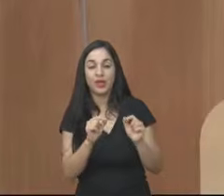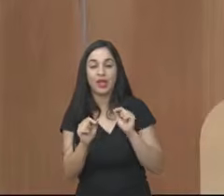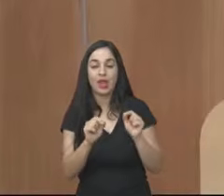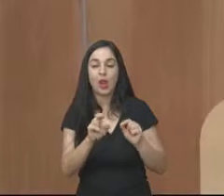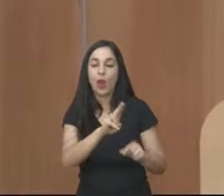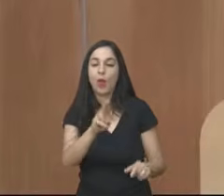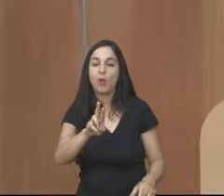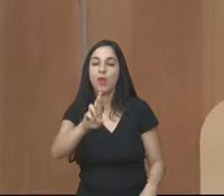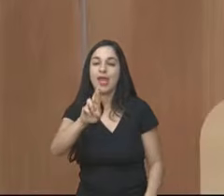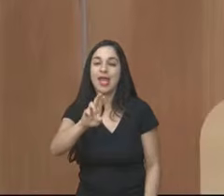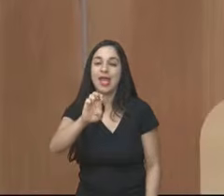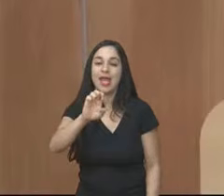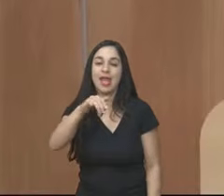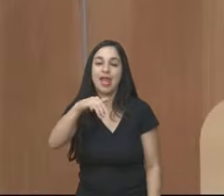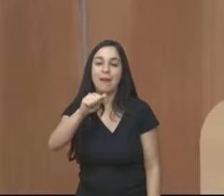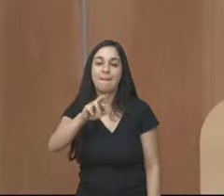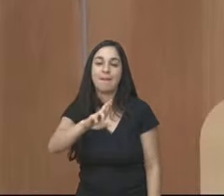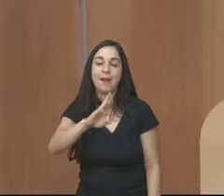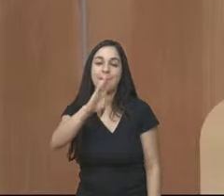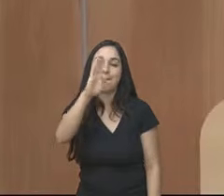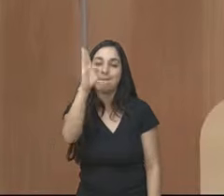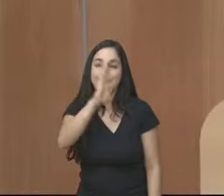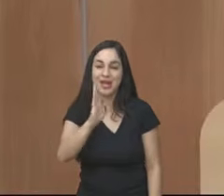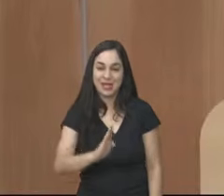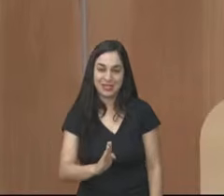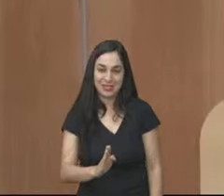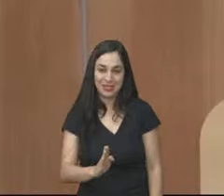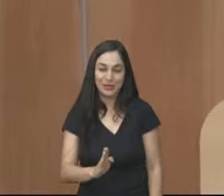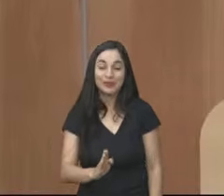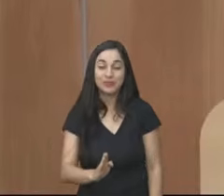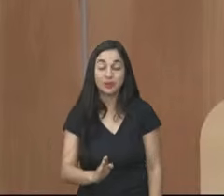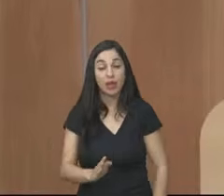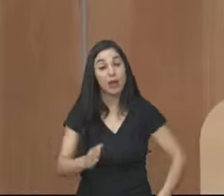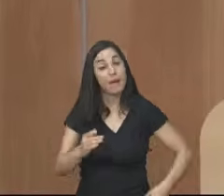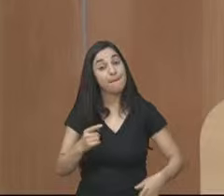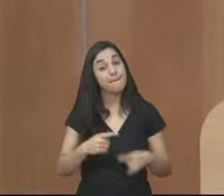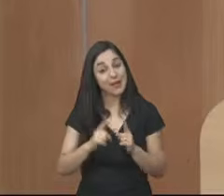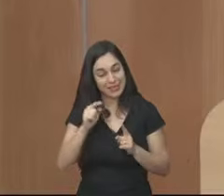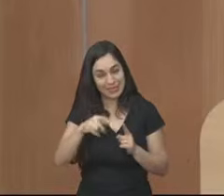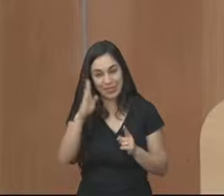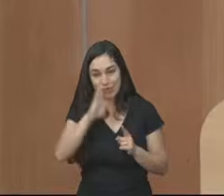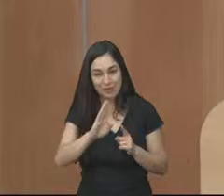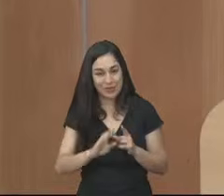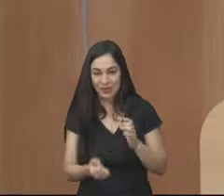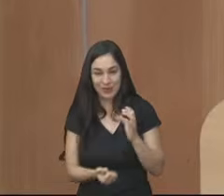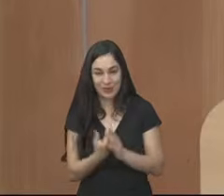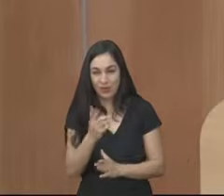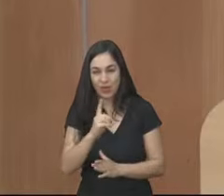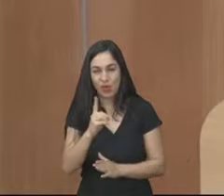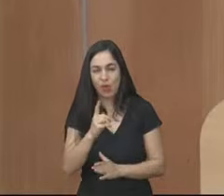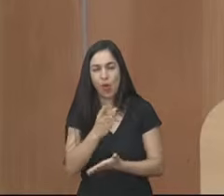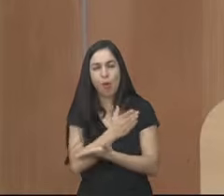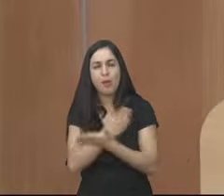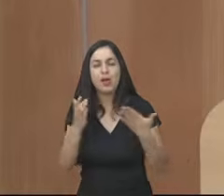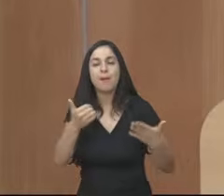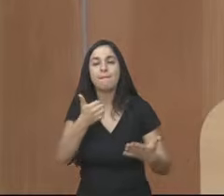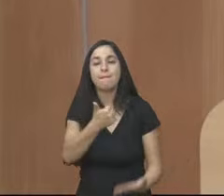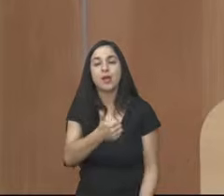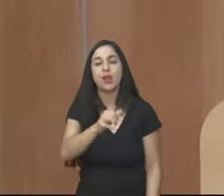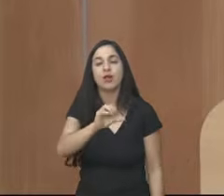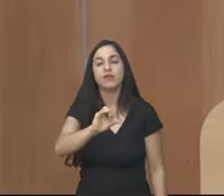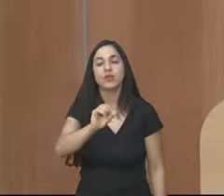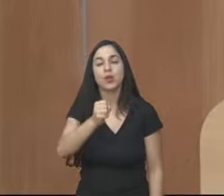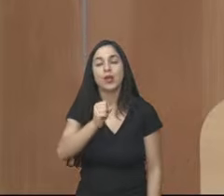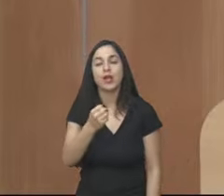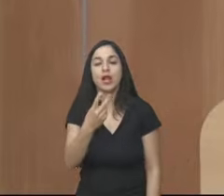do Brasil, apesar que não foi no Brasil que se criou, ela nasceu em 1982